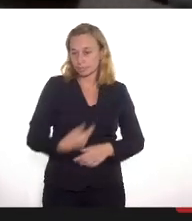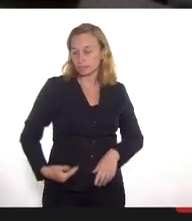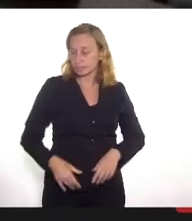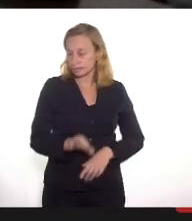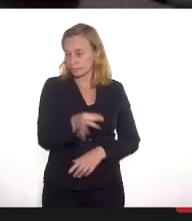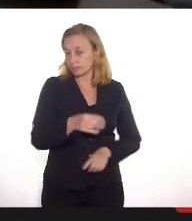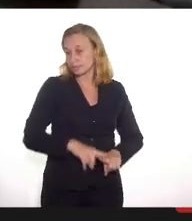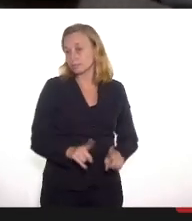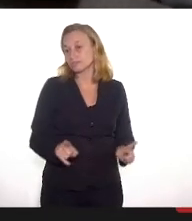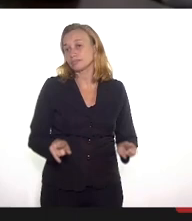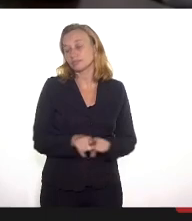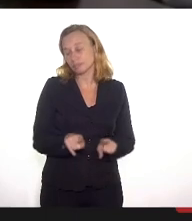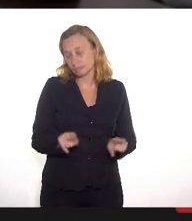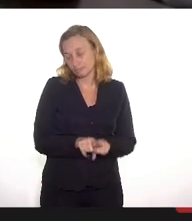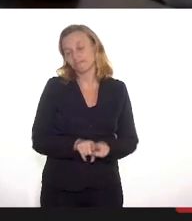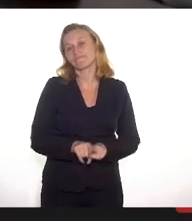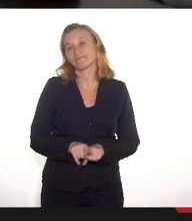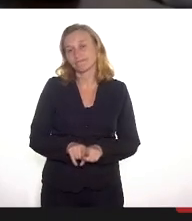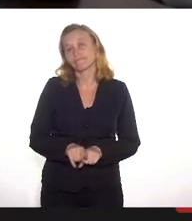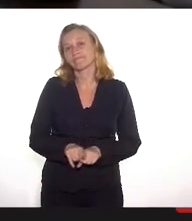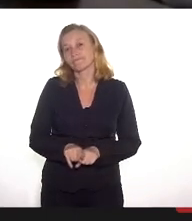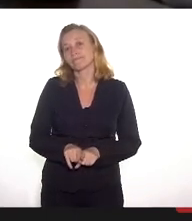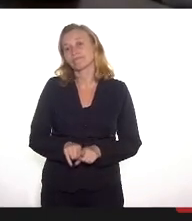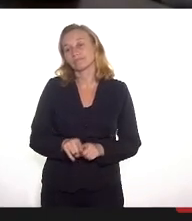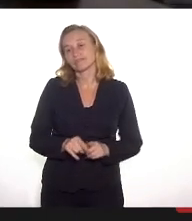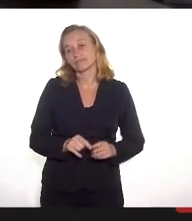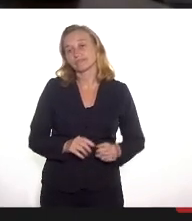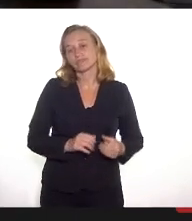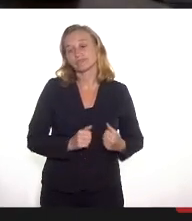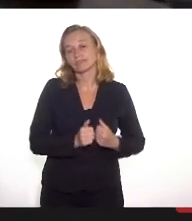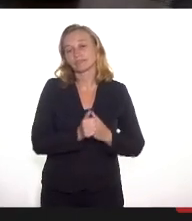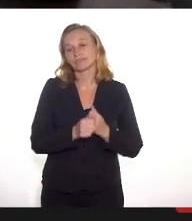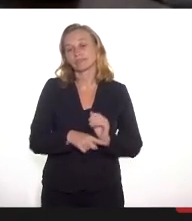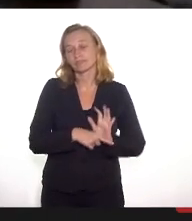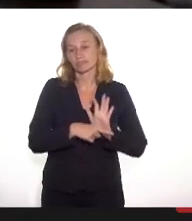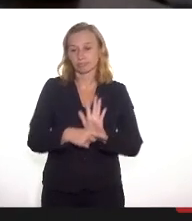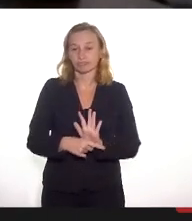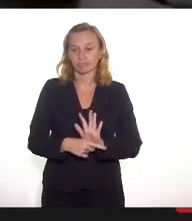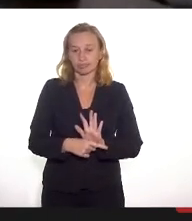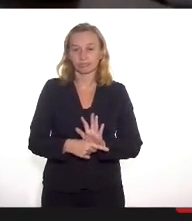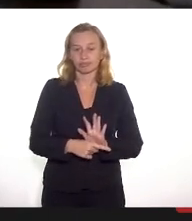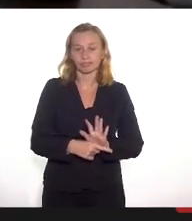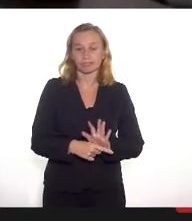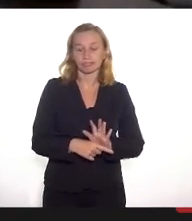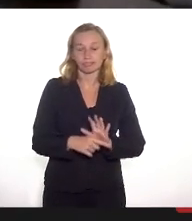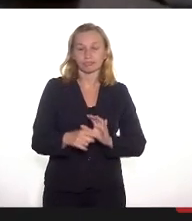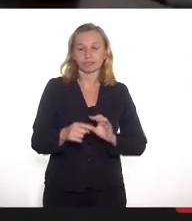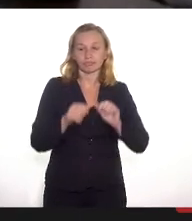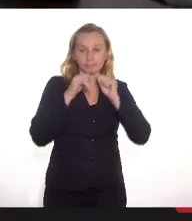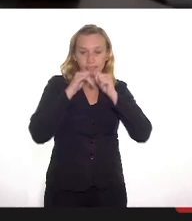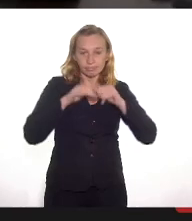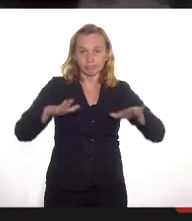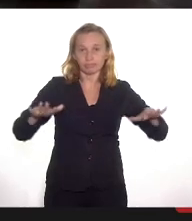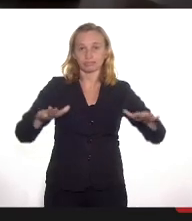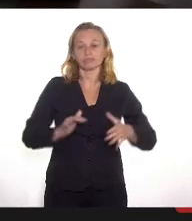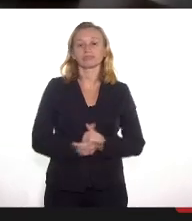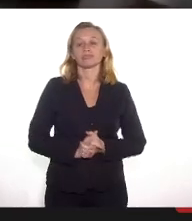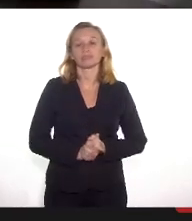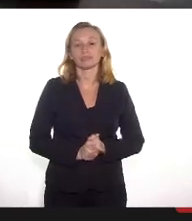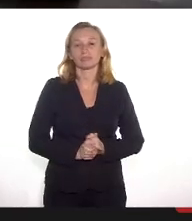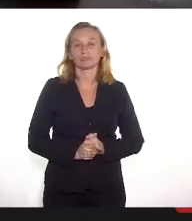Óbvio mas também tem sido uma aliada na divulgação dessas medidas de proteção